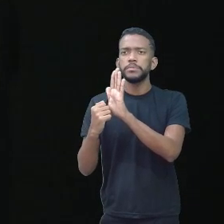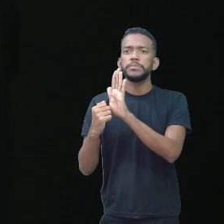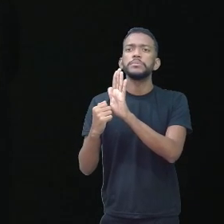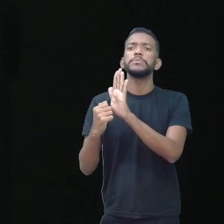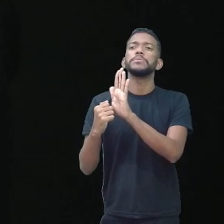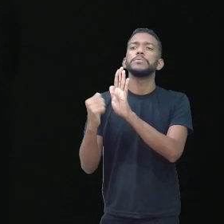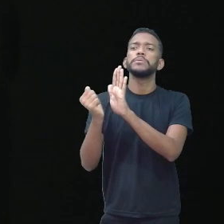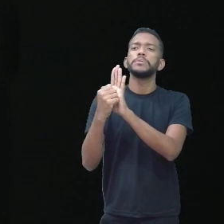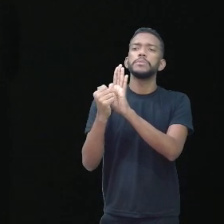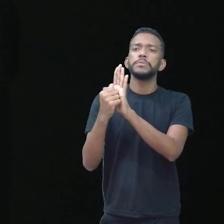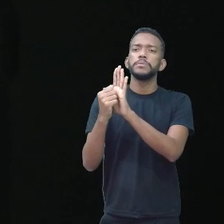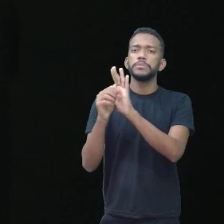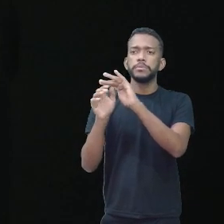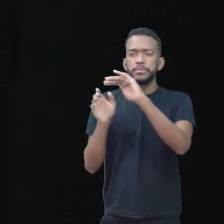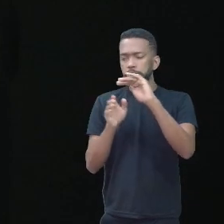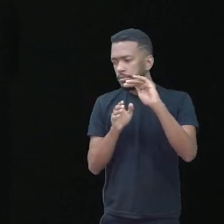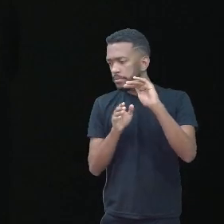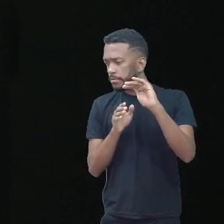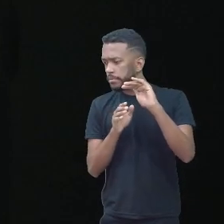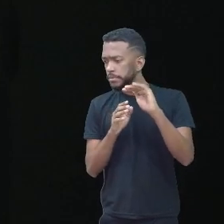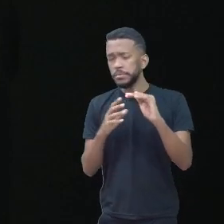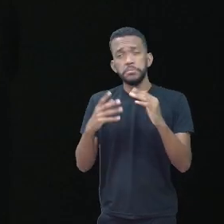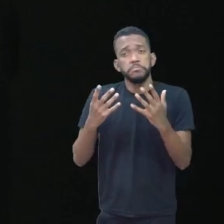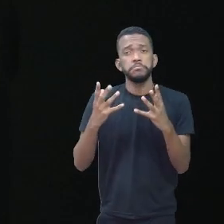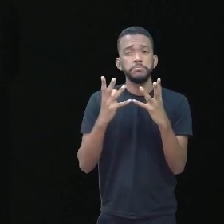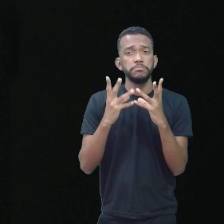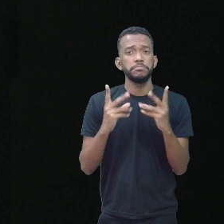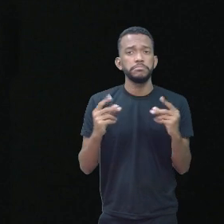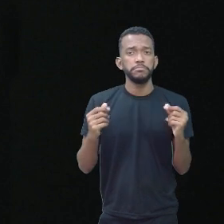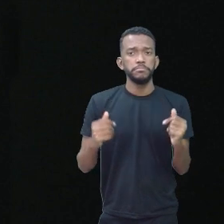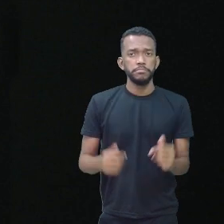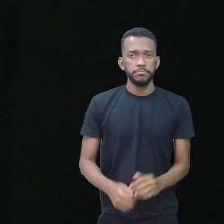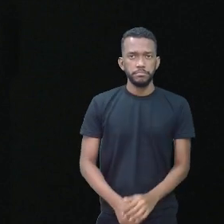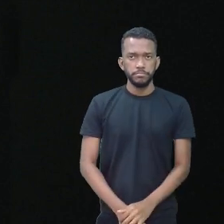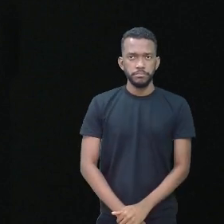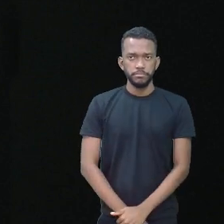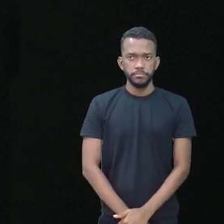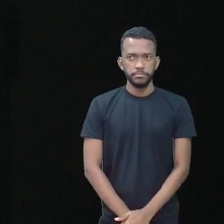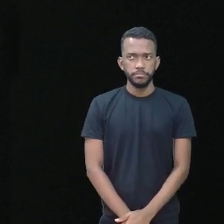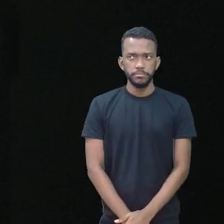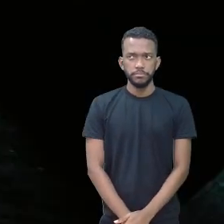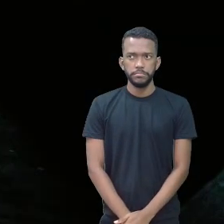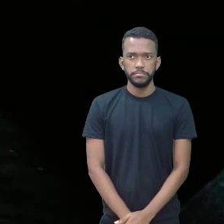Há de ser isso e nada mais.